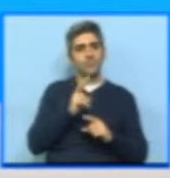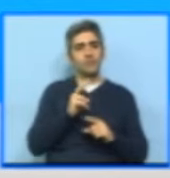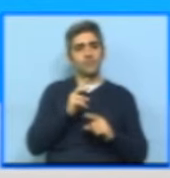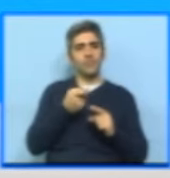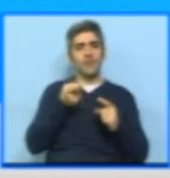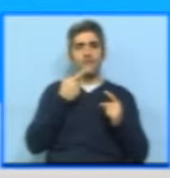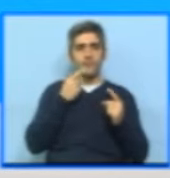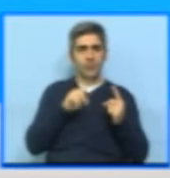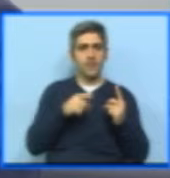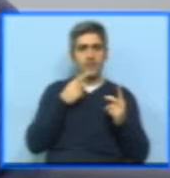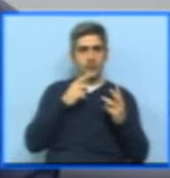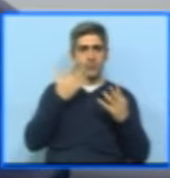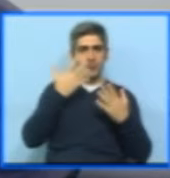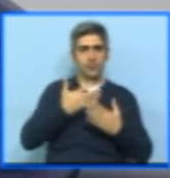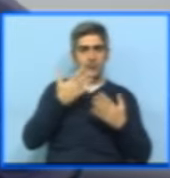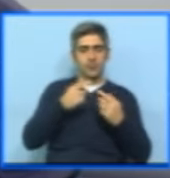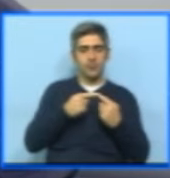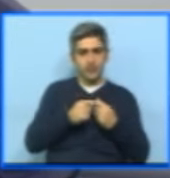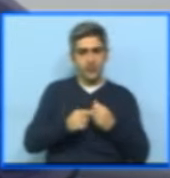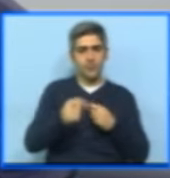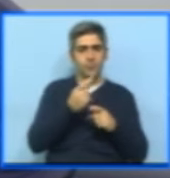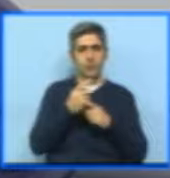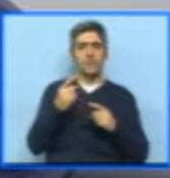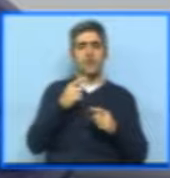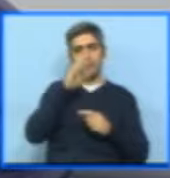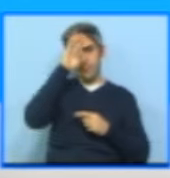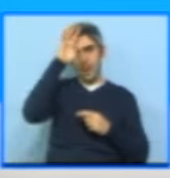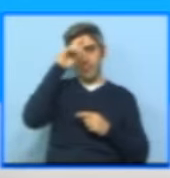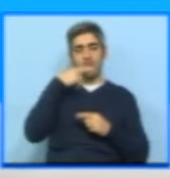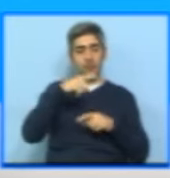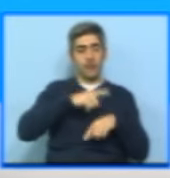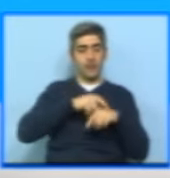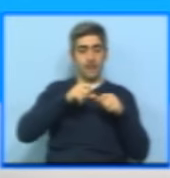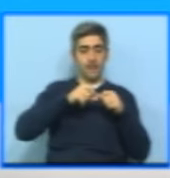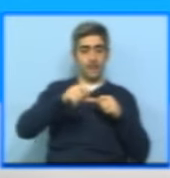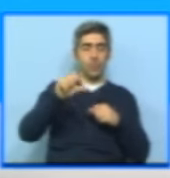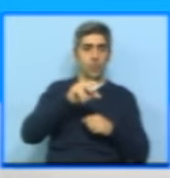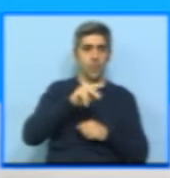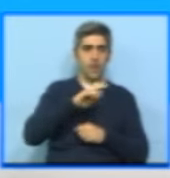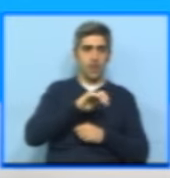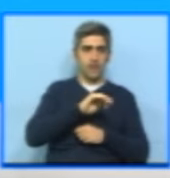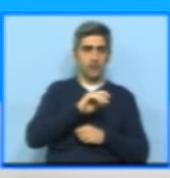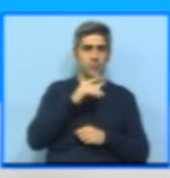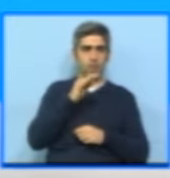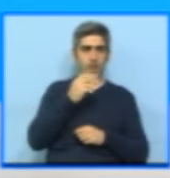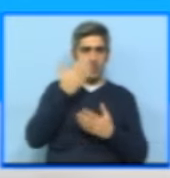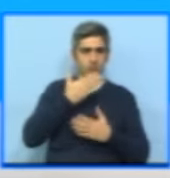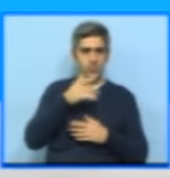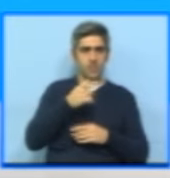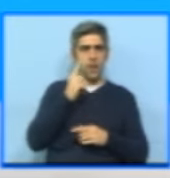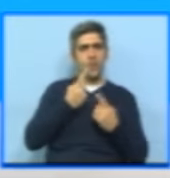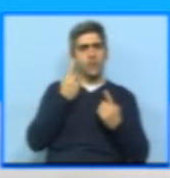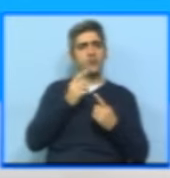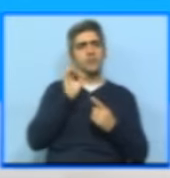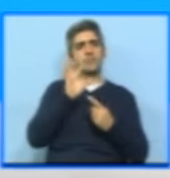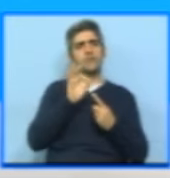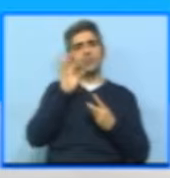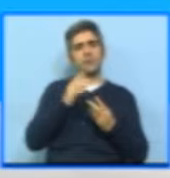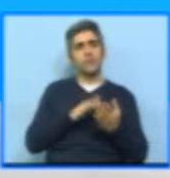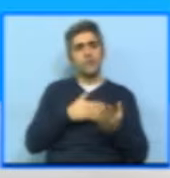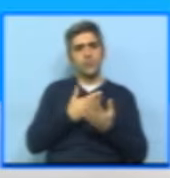Pode ser revisitado e deve. Porque o Papa dirige para este tempo da Quaresma, onde há alguns sinais, algumas propostas concretas para